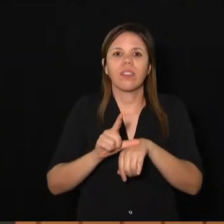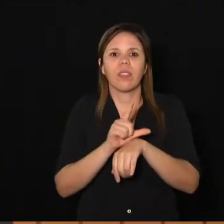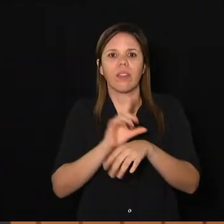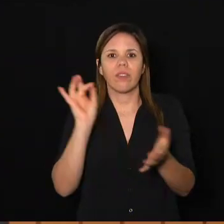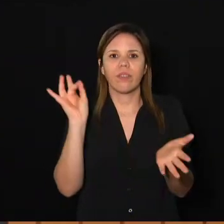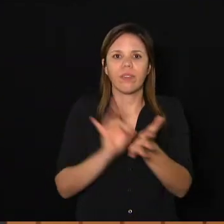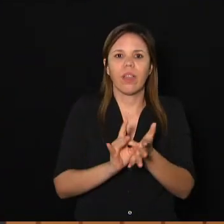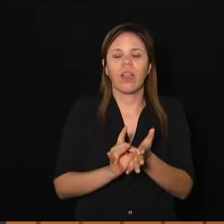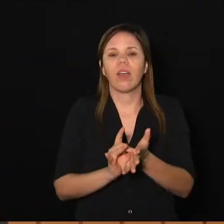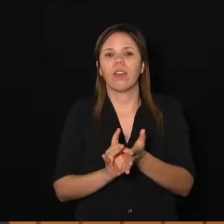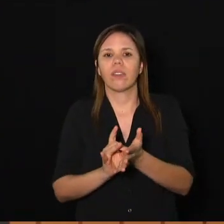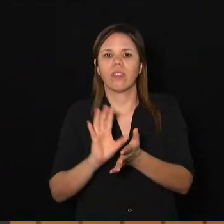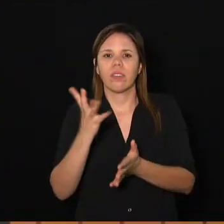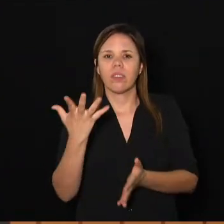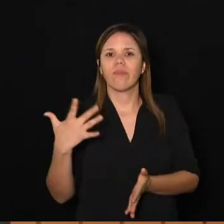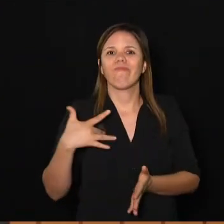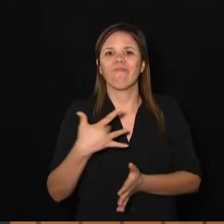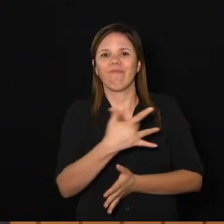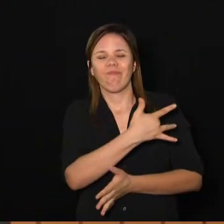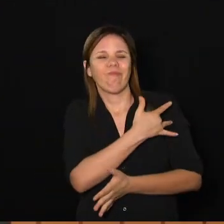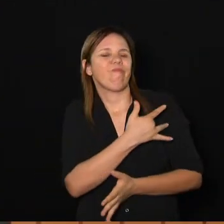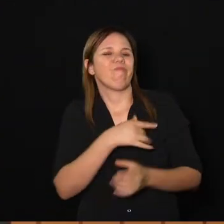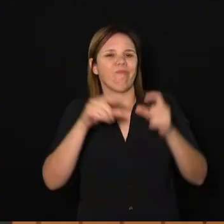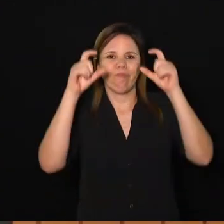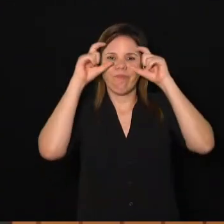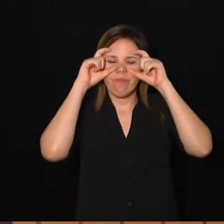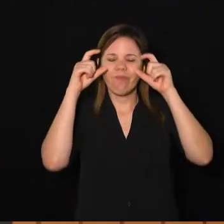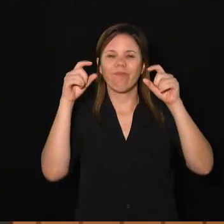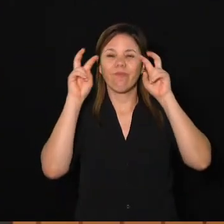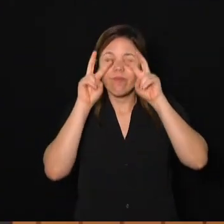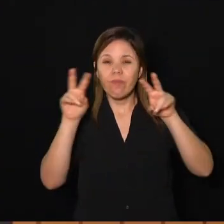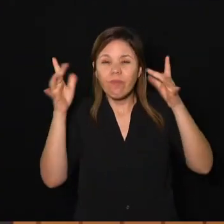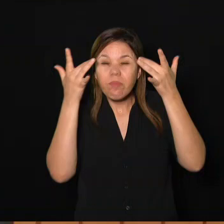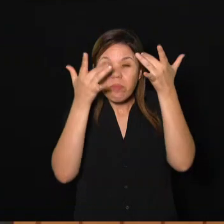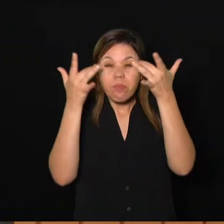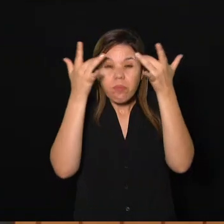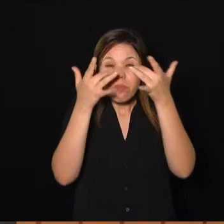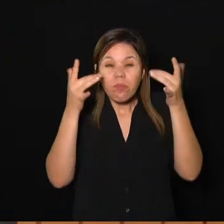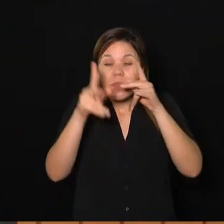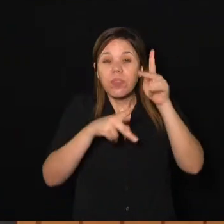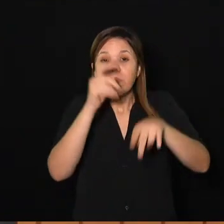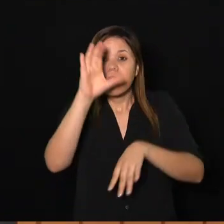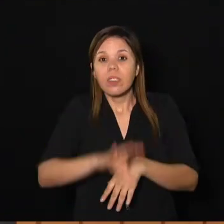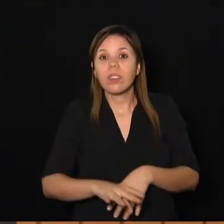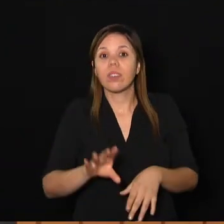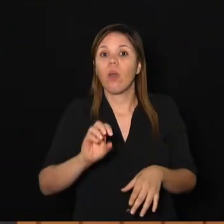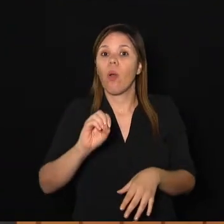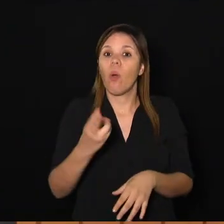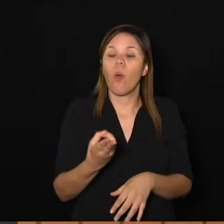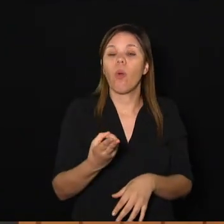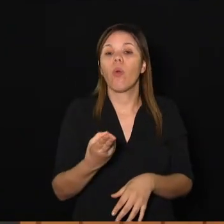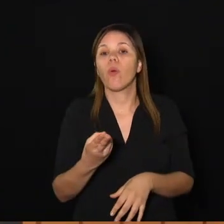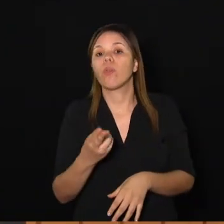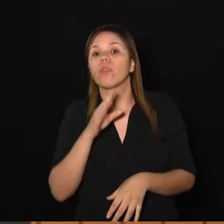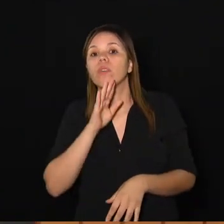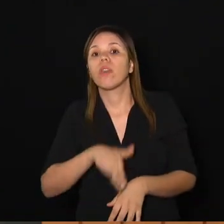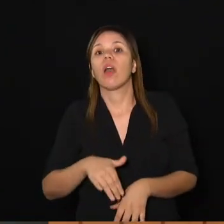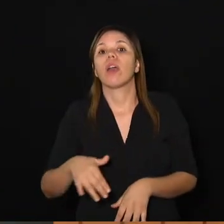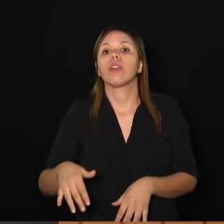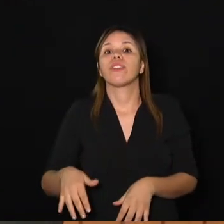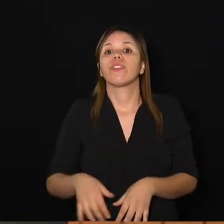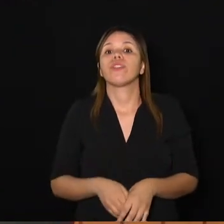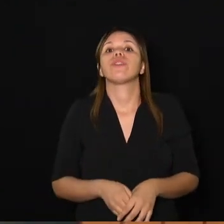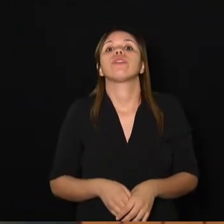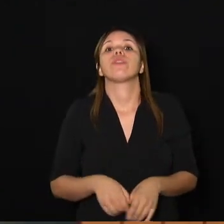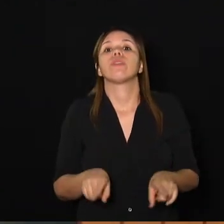coloque em risco a saúde ocular da população e certamente cedo ou tarde isso vai ser algo de discussão seja no